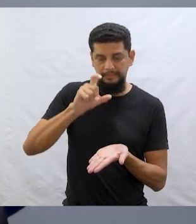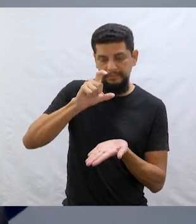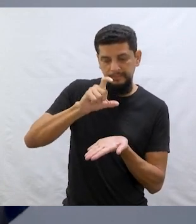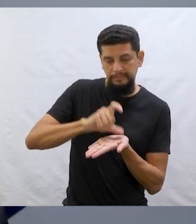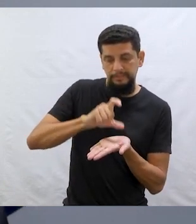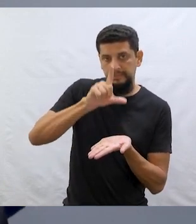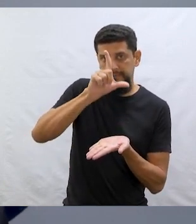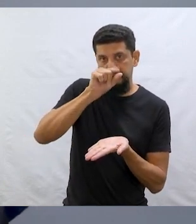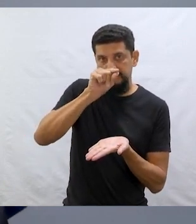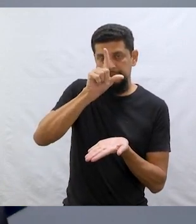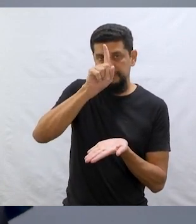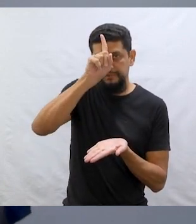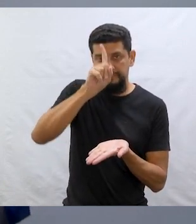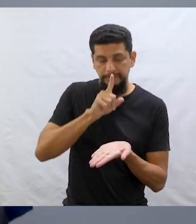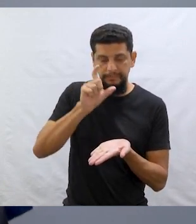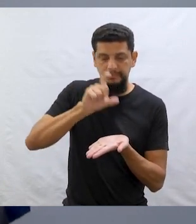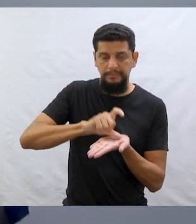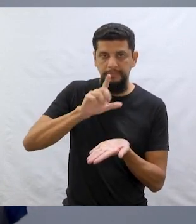cabe aqui